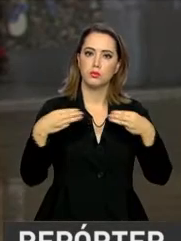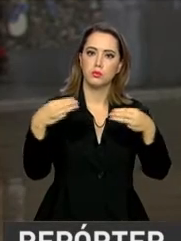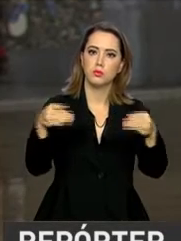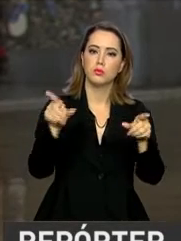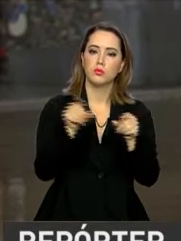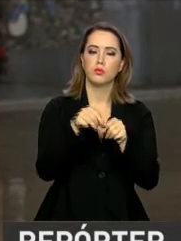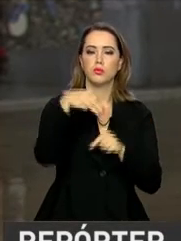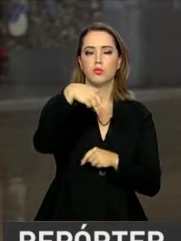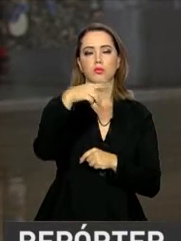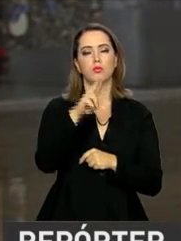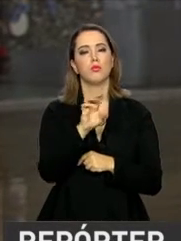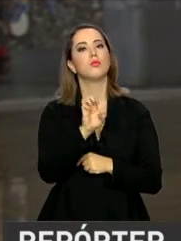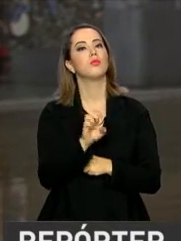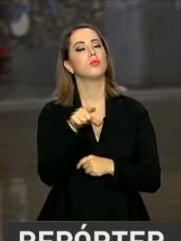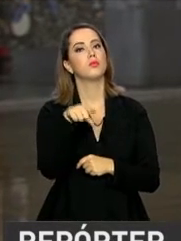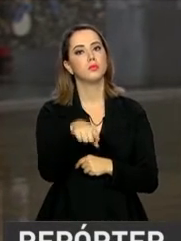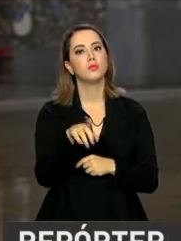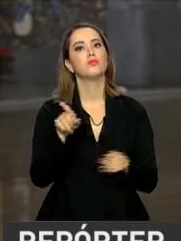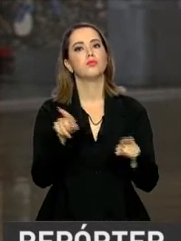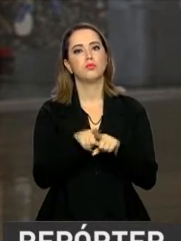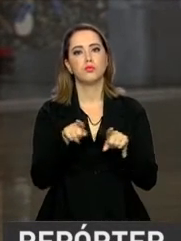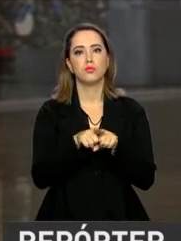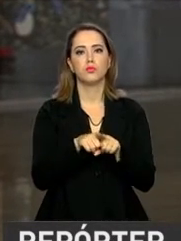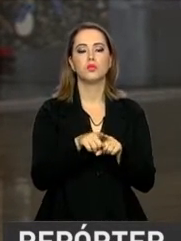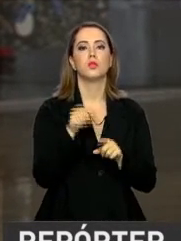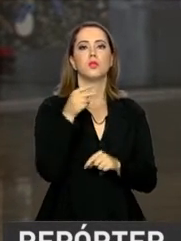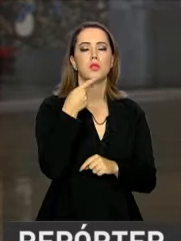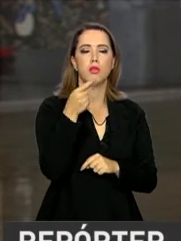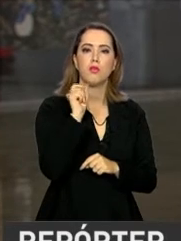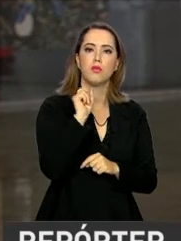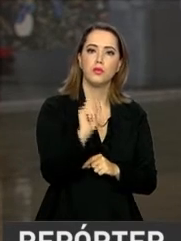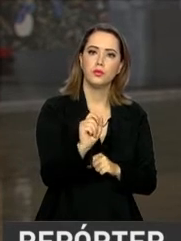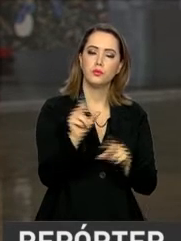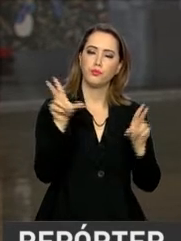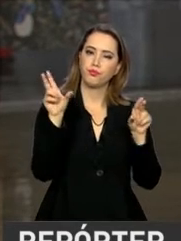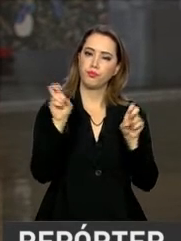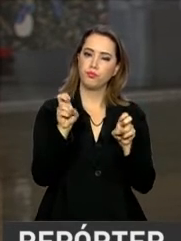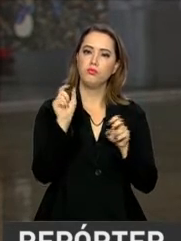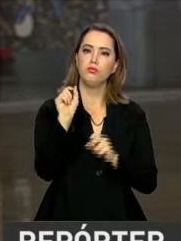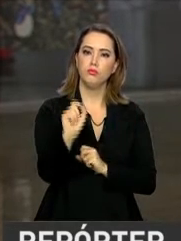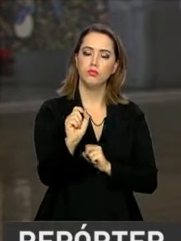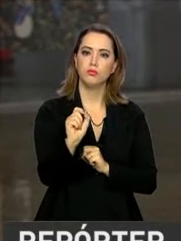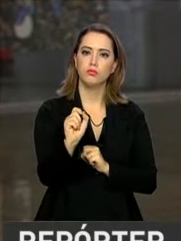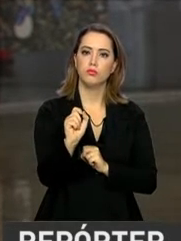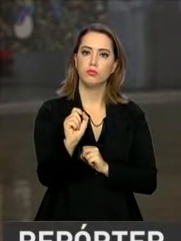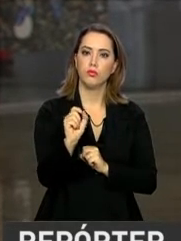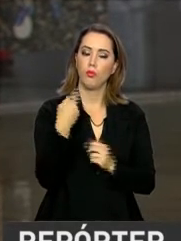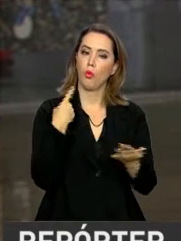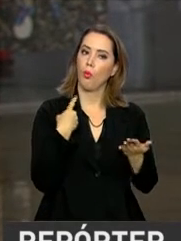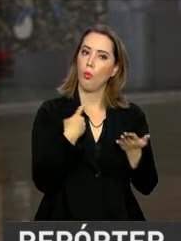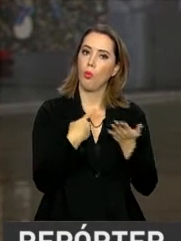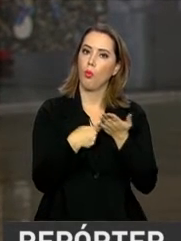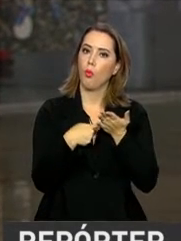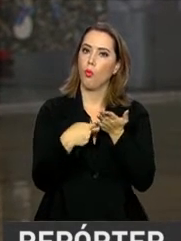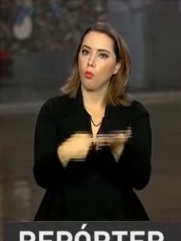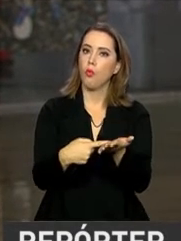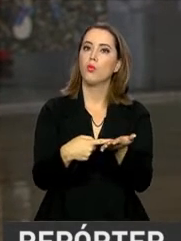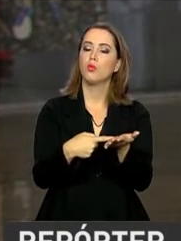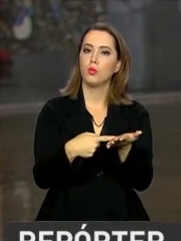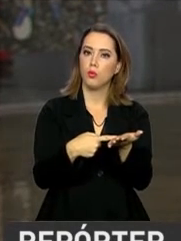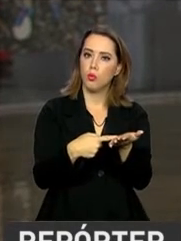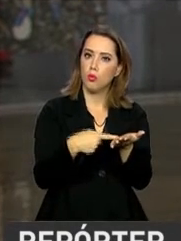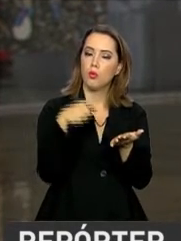presidente dos estados unidos também diz aí abre aspas que o cargo o compromisso de torquato com o cargo é